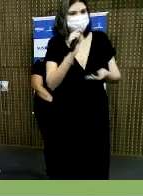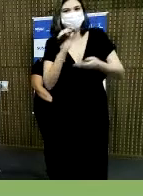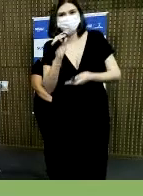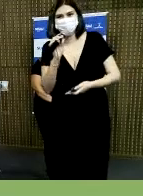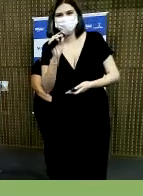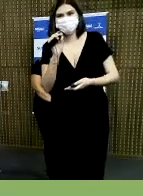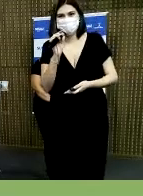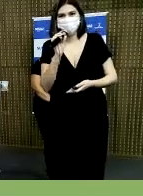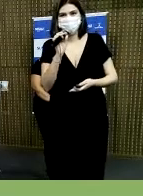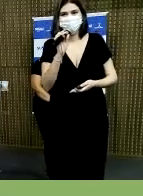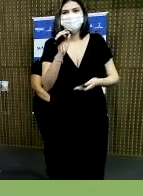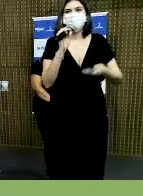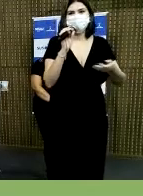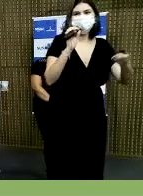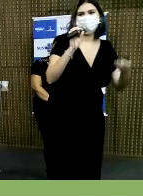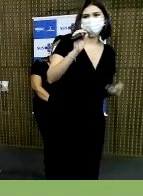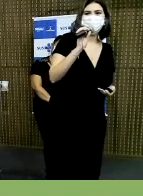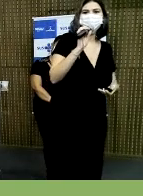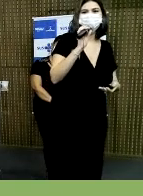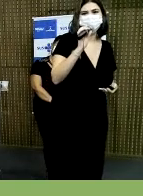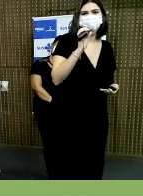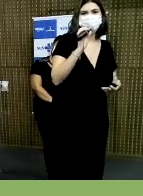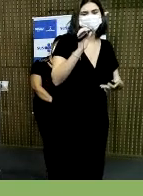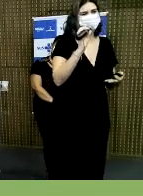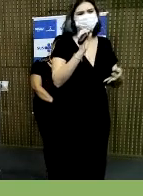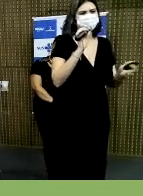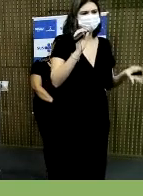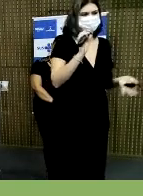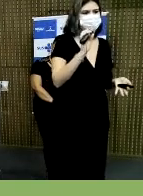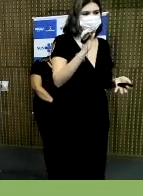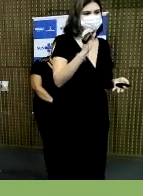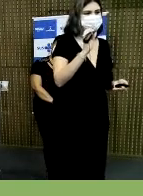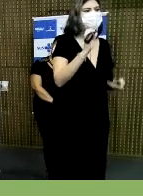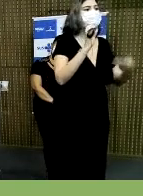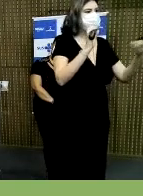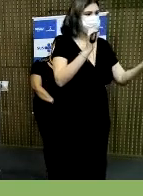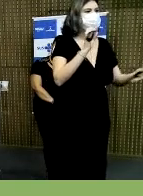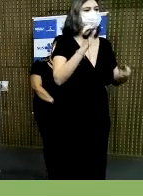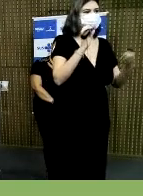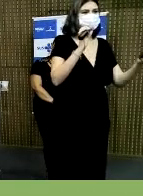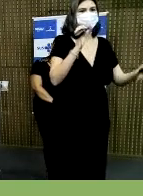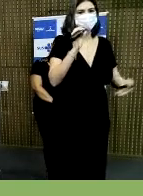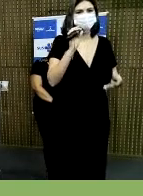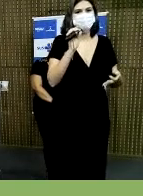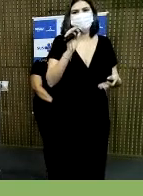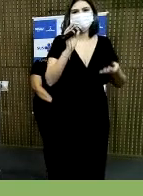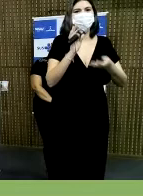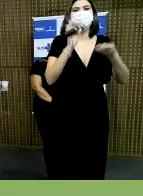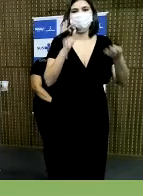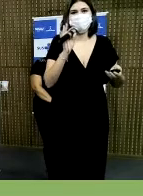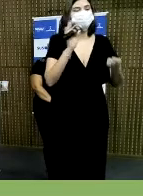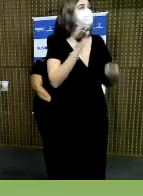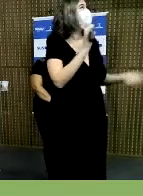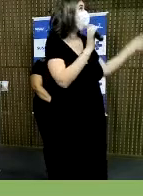se realmente era inevitável. Porque, às vezes, por um olhar de um profissional, a gente não tinha mais o que fazer. Mas nós conversamos com outros colegas,